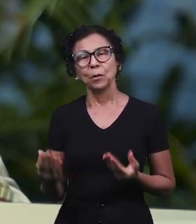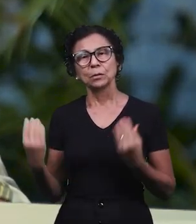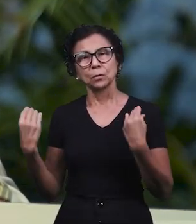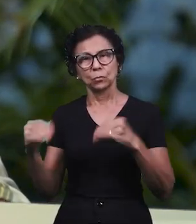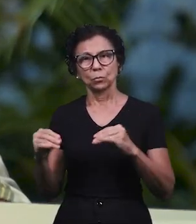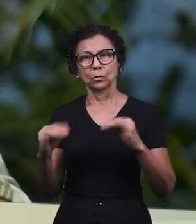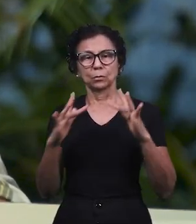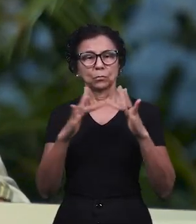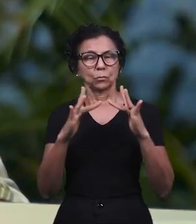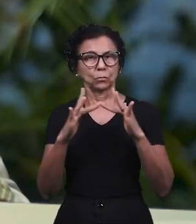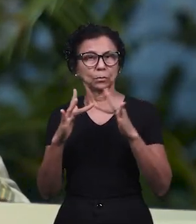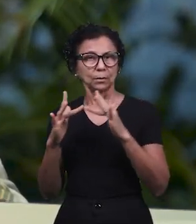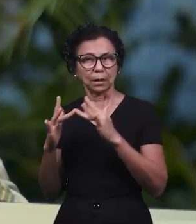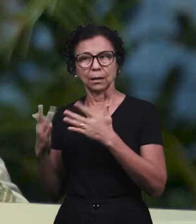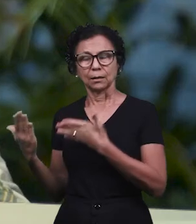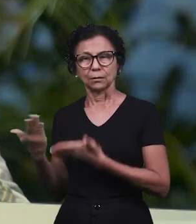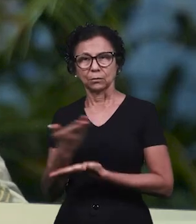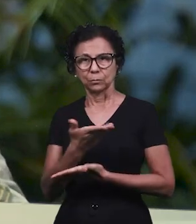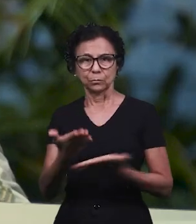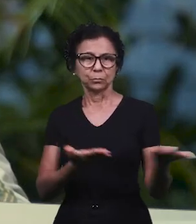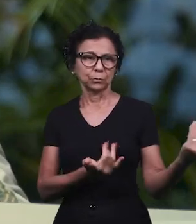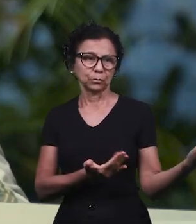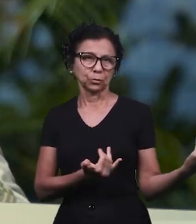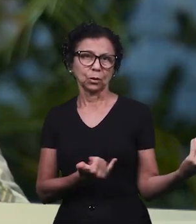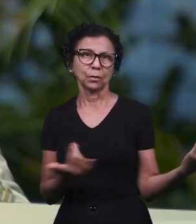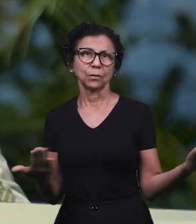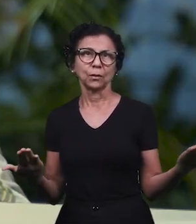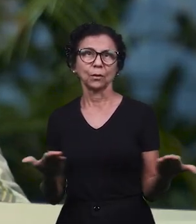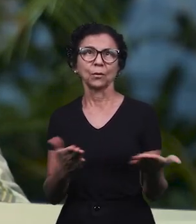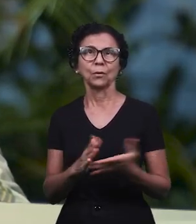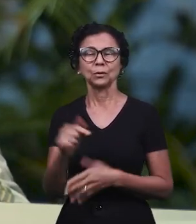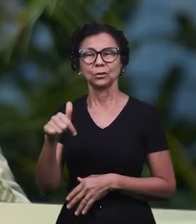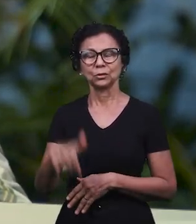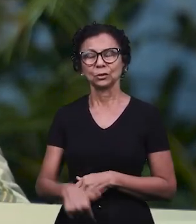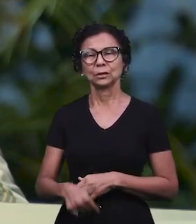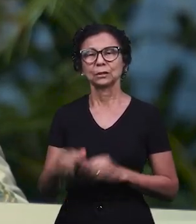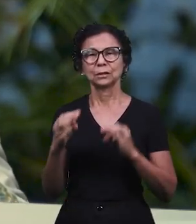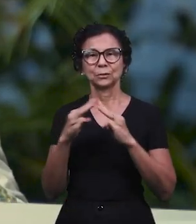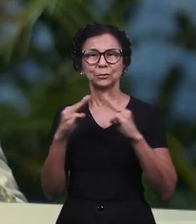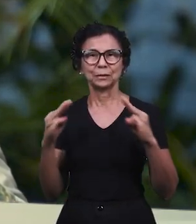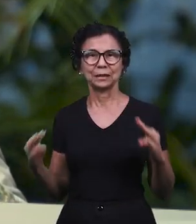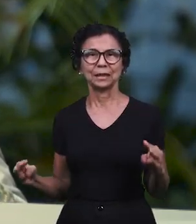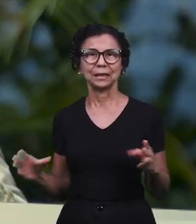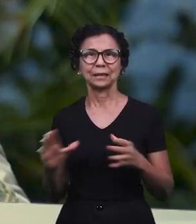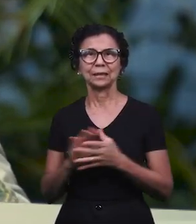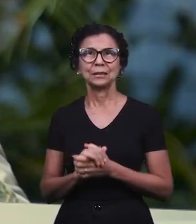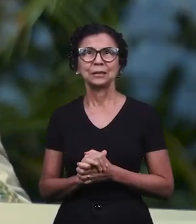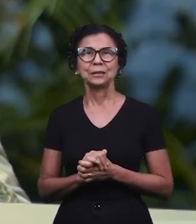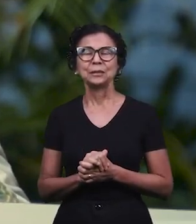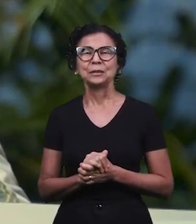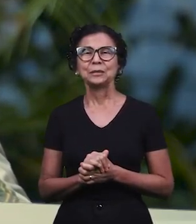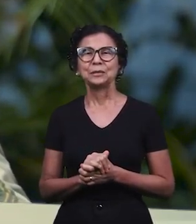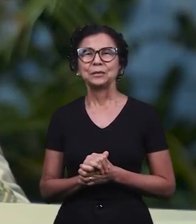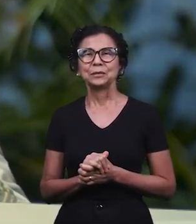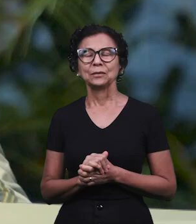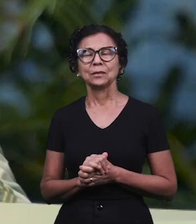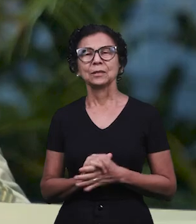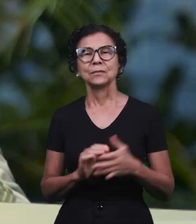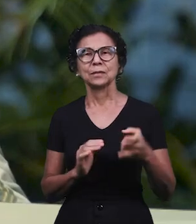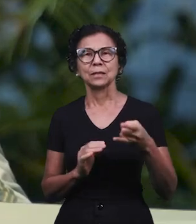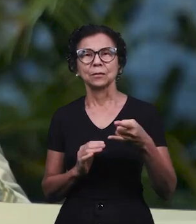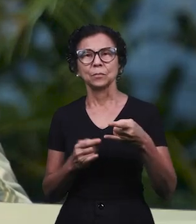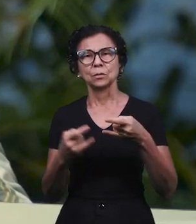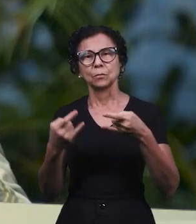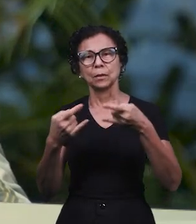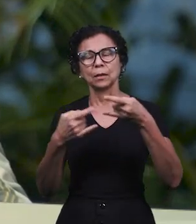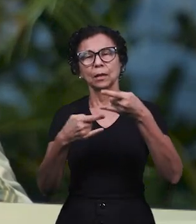possa passar. Hoje fizemos uma live hoje aqui no Manaim. Eu já recebi 3 contatos aqui de jovens do